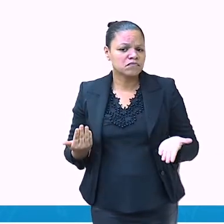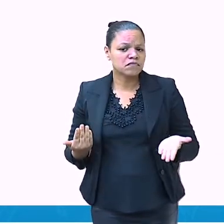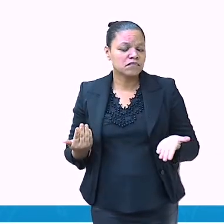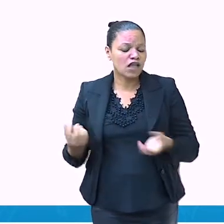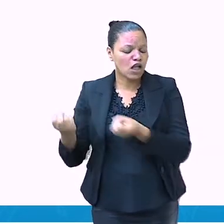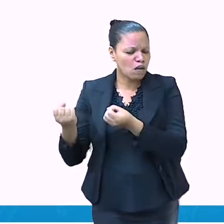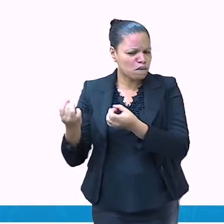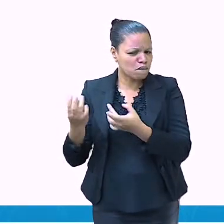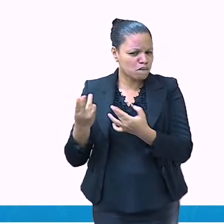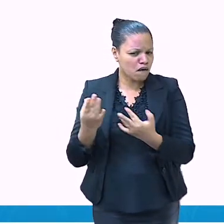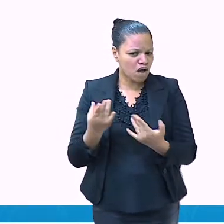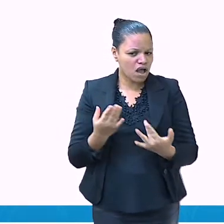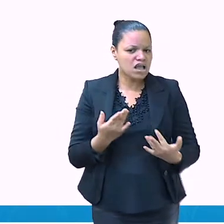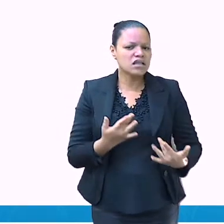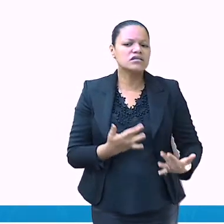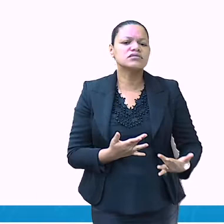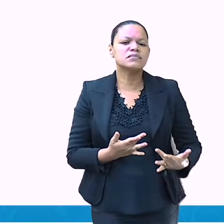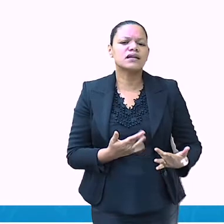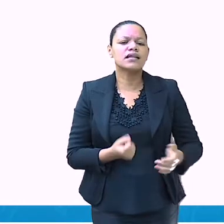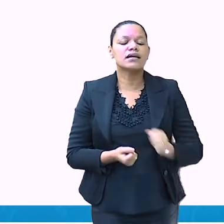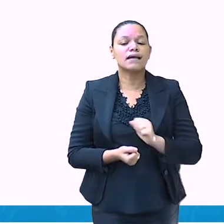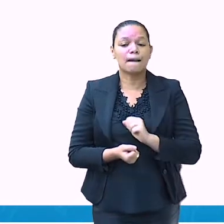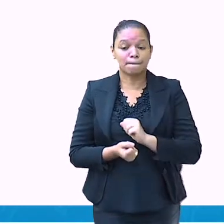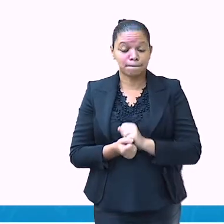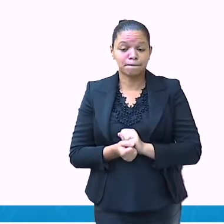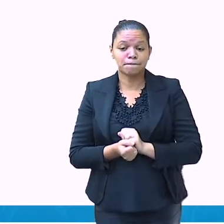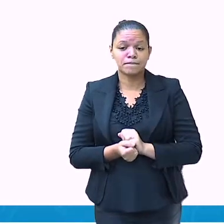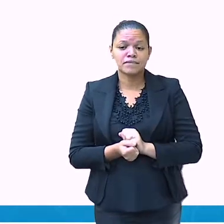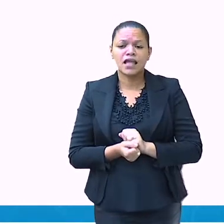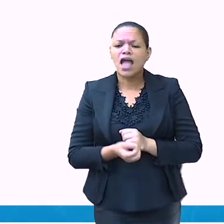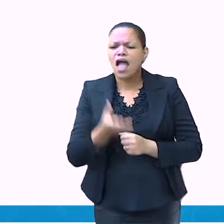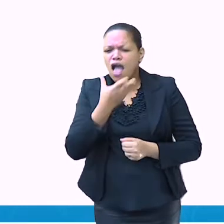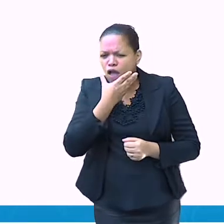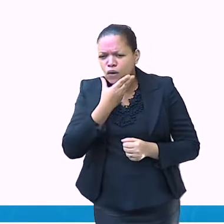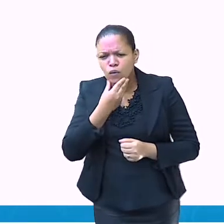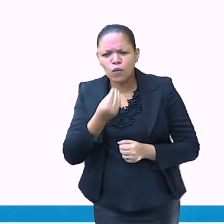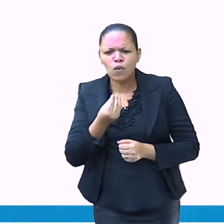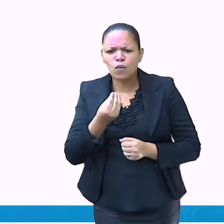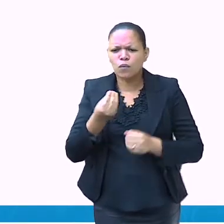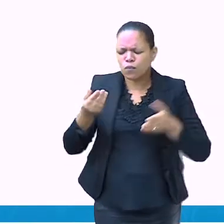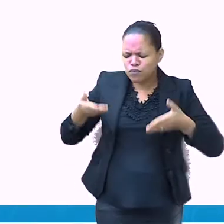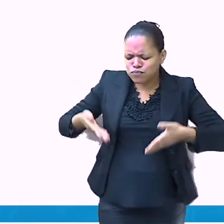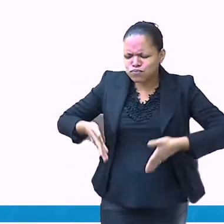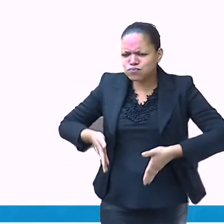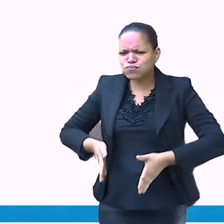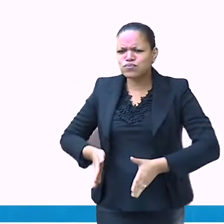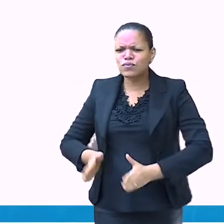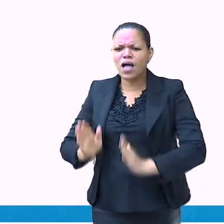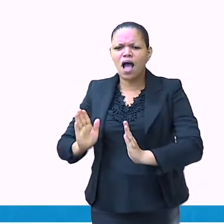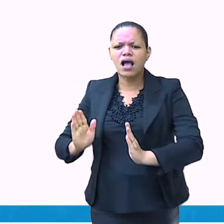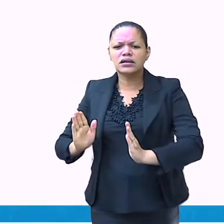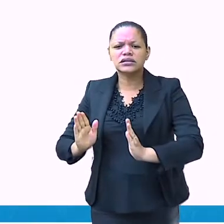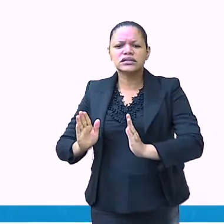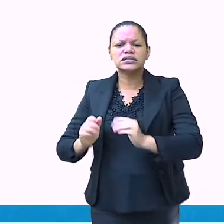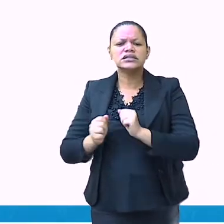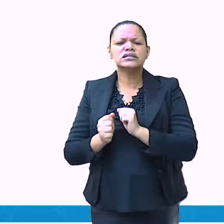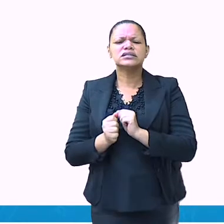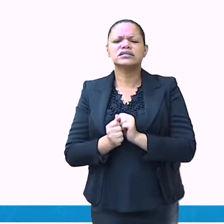1929 in Atlanta, Georgia. Então Martin Luther King, ele nasceu